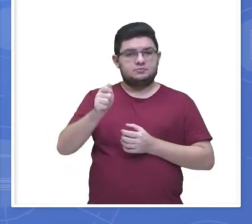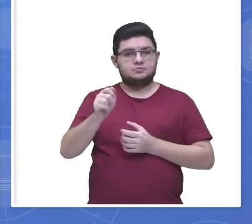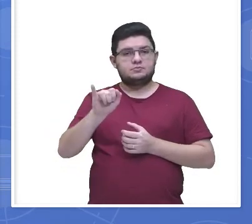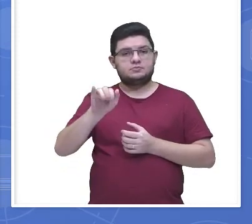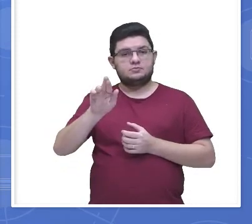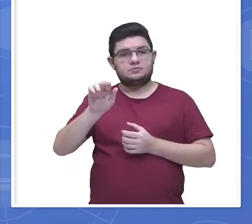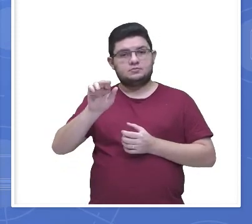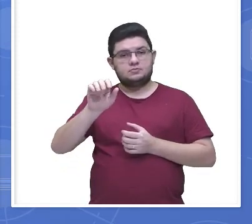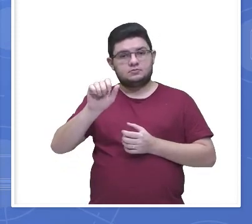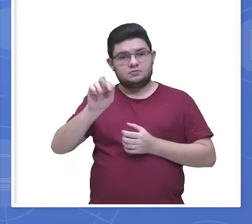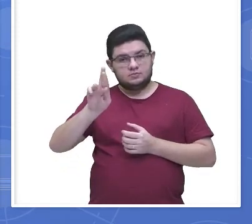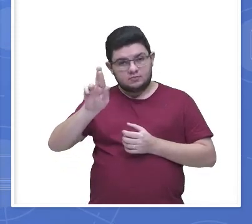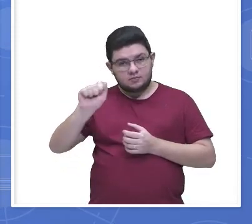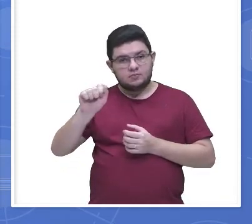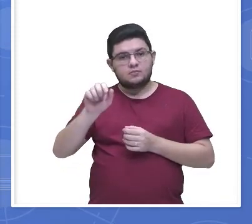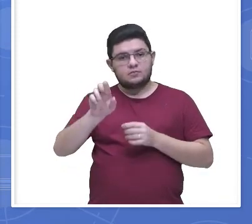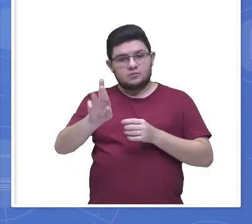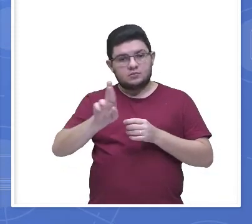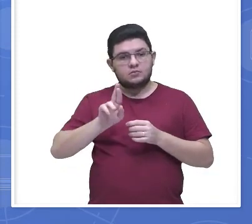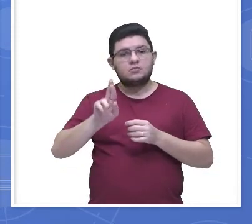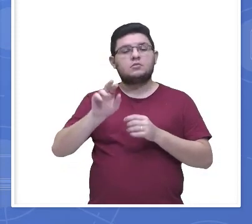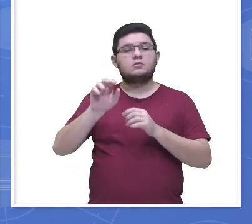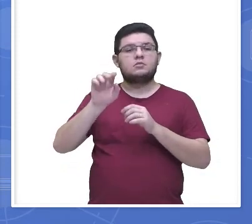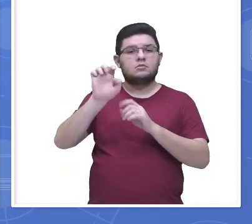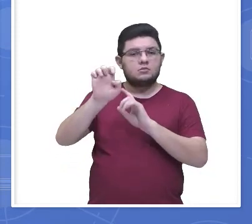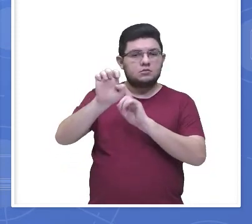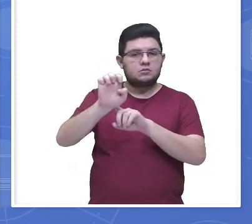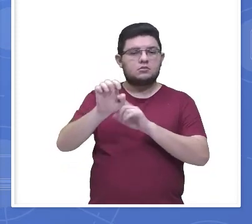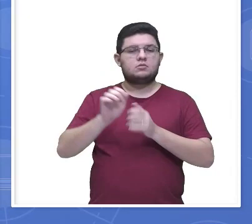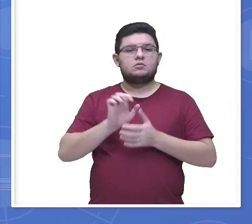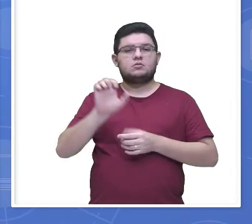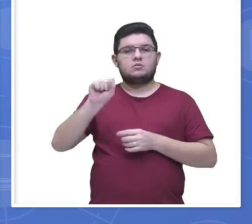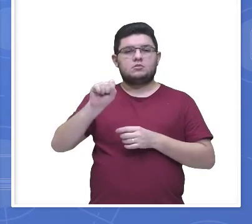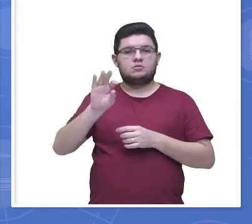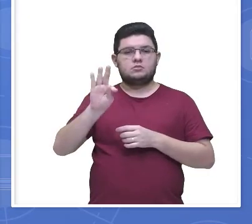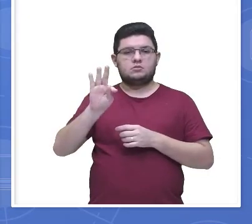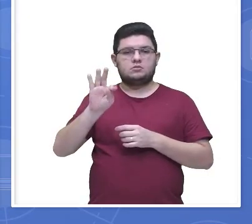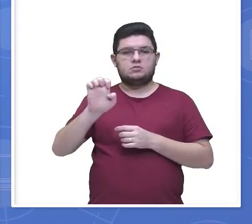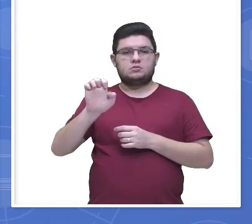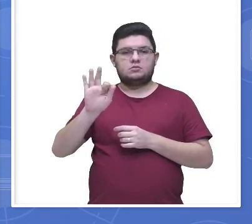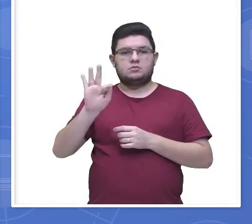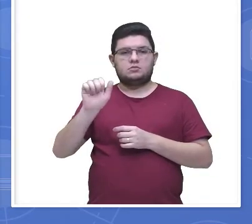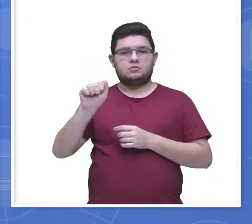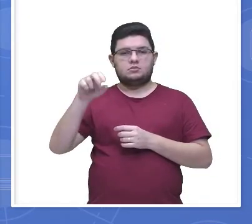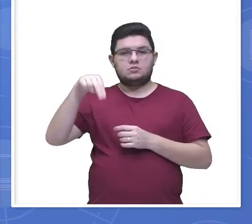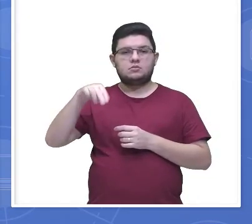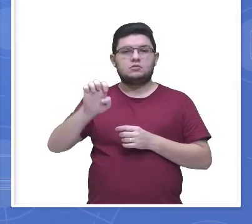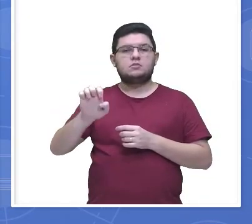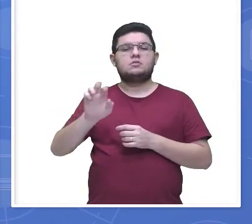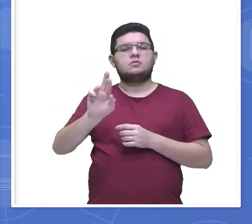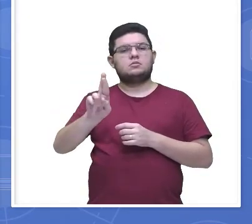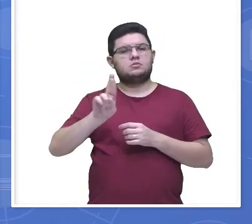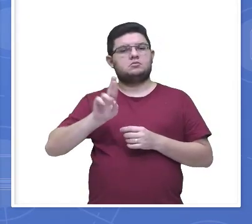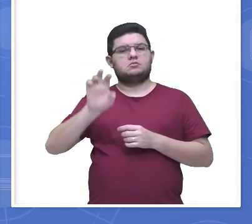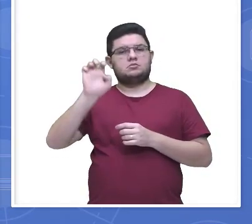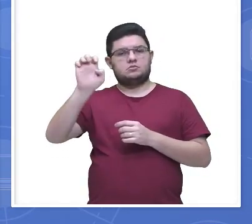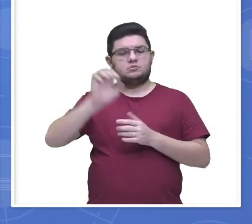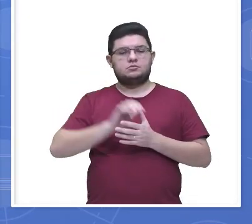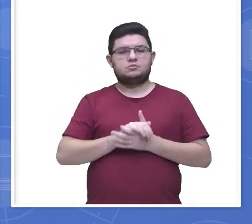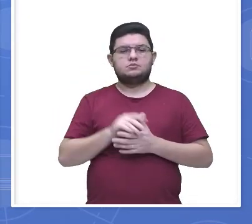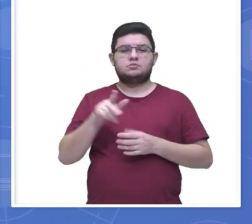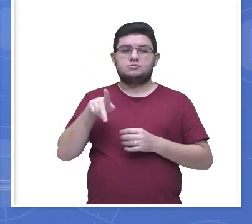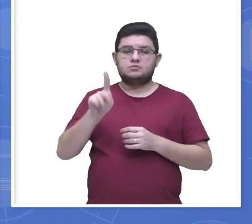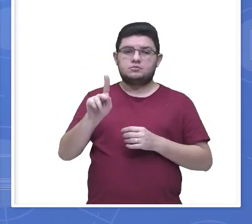letra E também. Temos ali a Stephanie, marcou a letra E. A Fernanda também na letra E. A